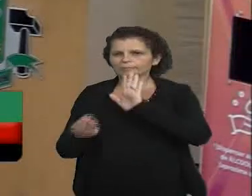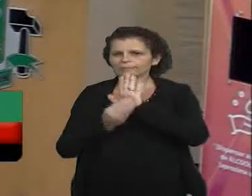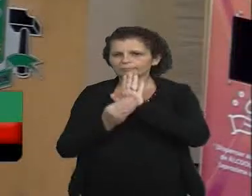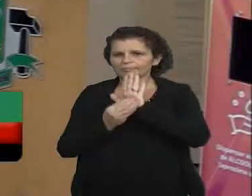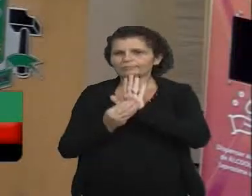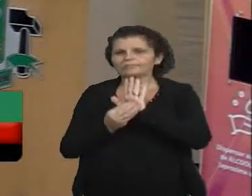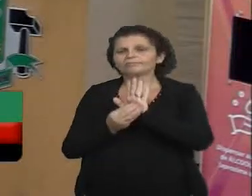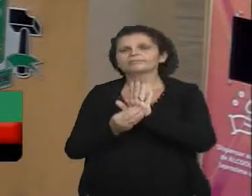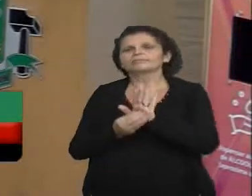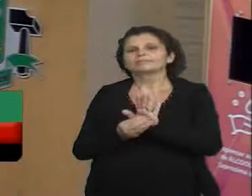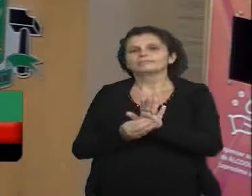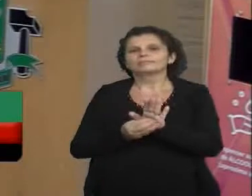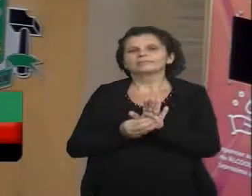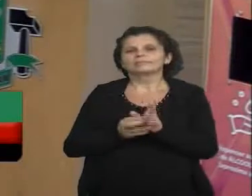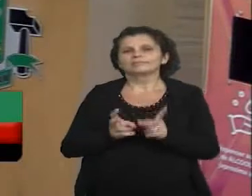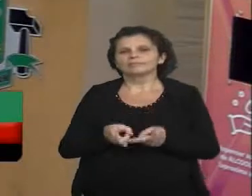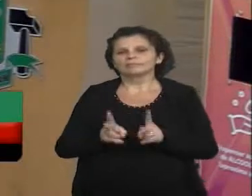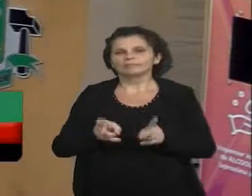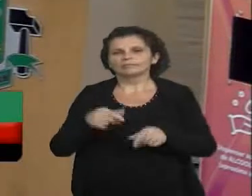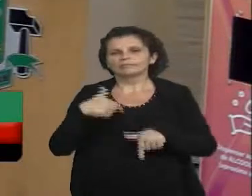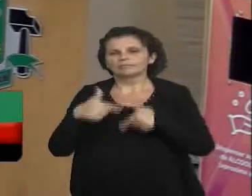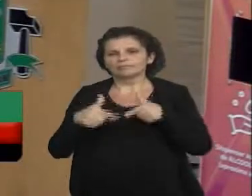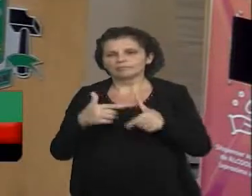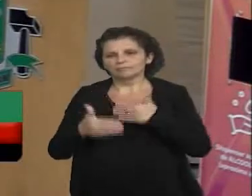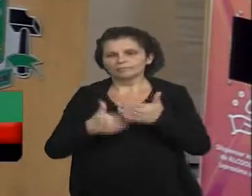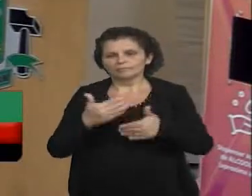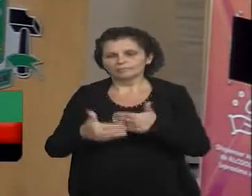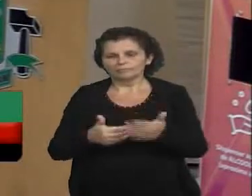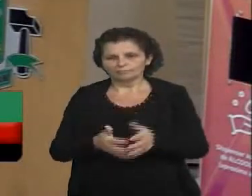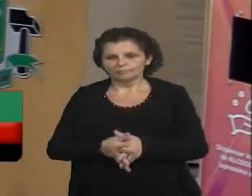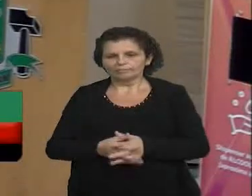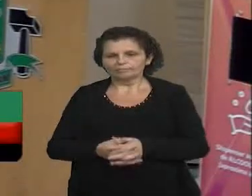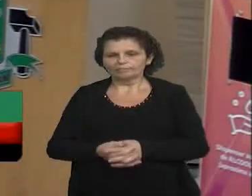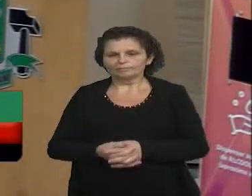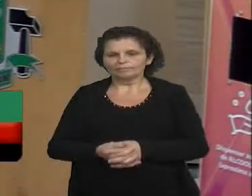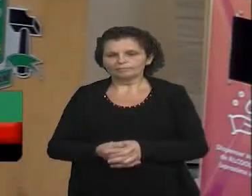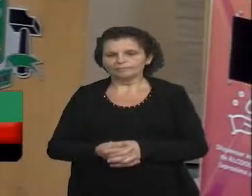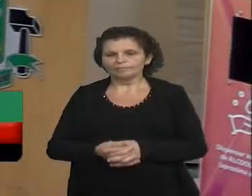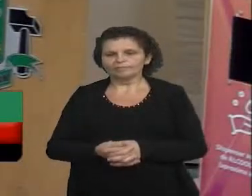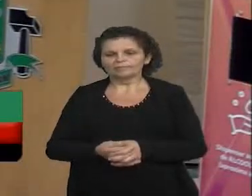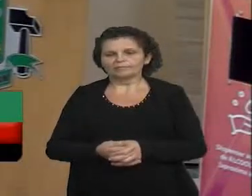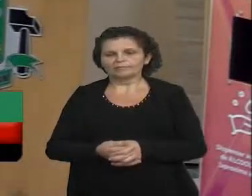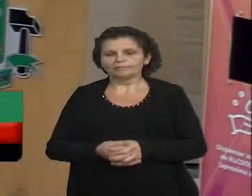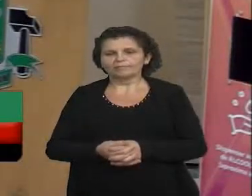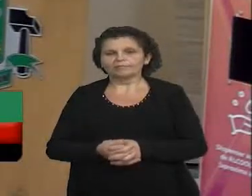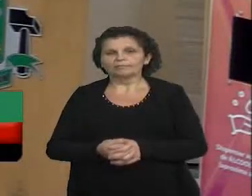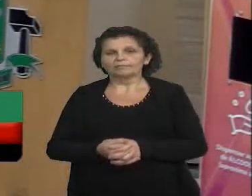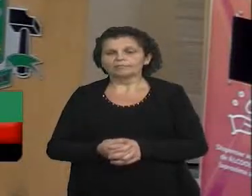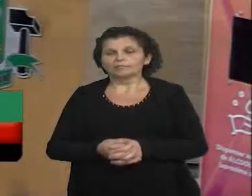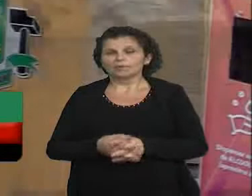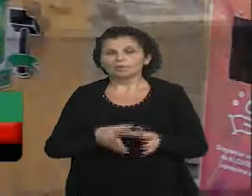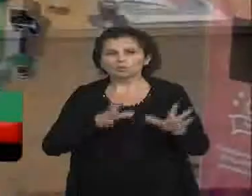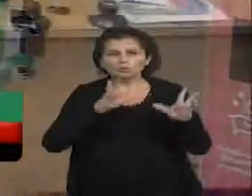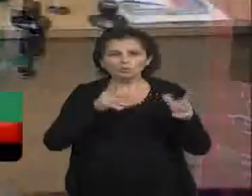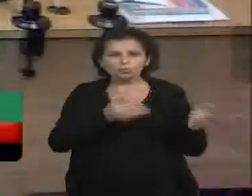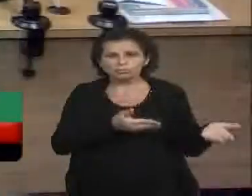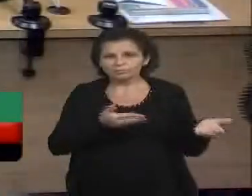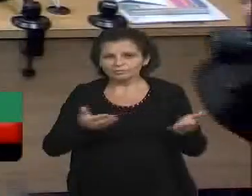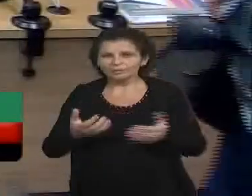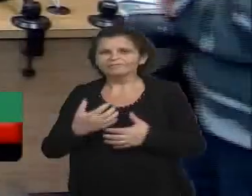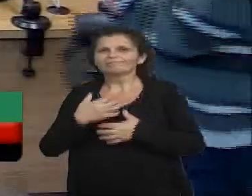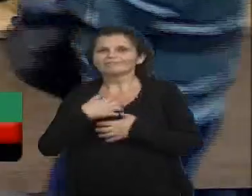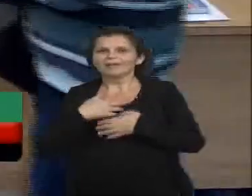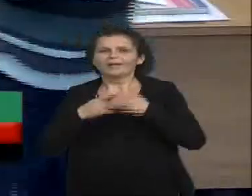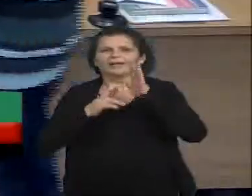possa continuar os trabalhos aqui dessa casa. Não dá para convidar todos os servidores, mas se sintam